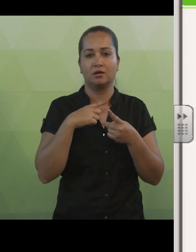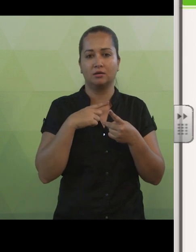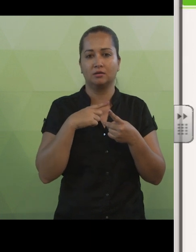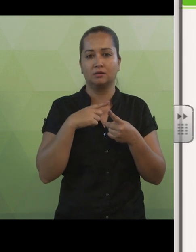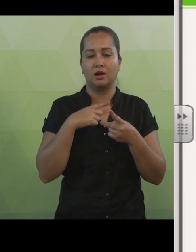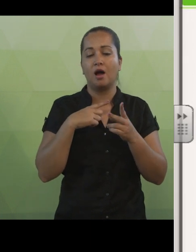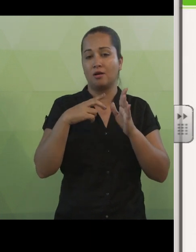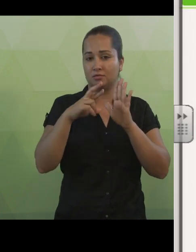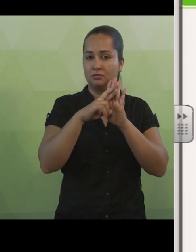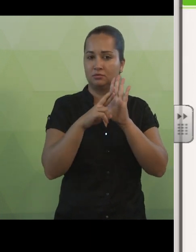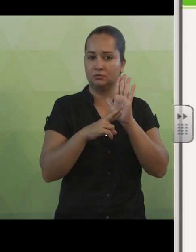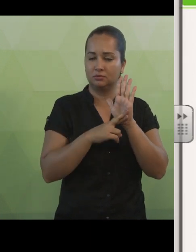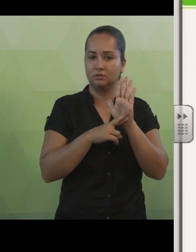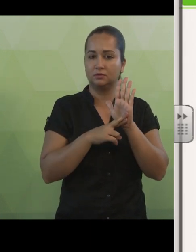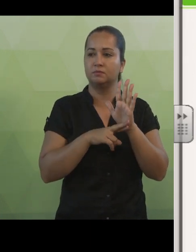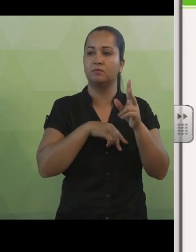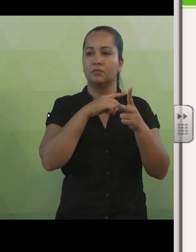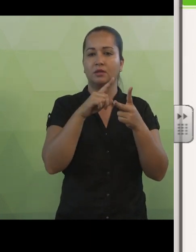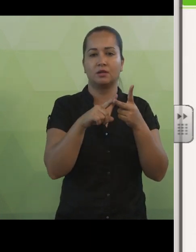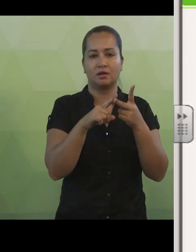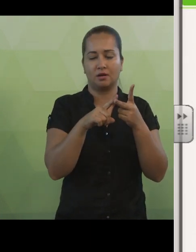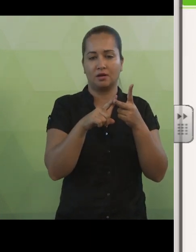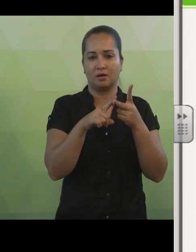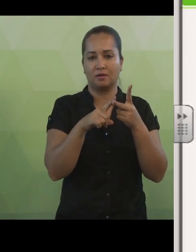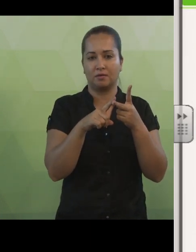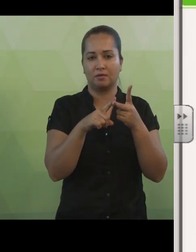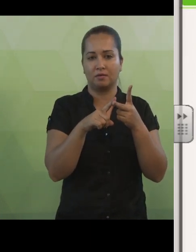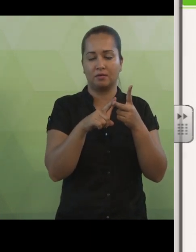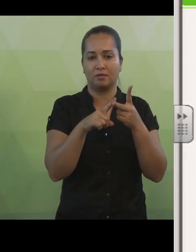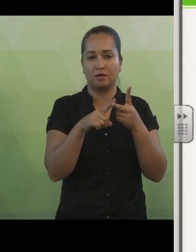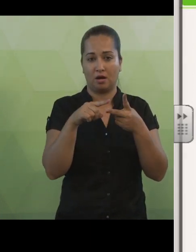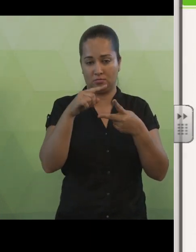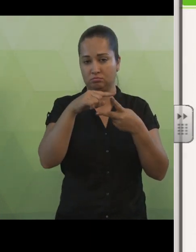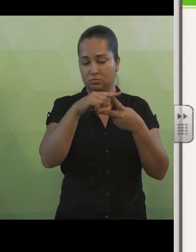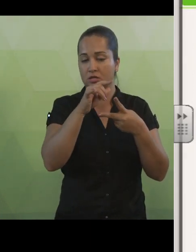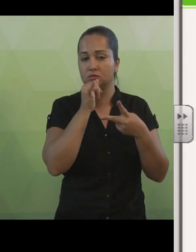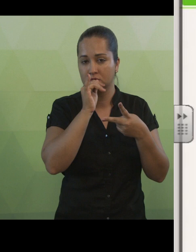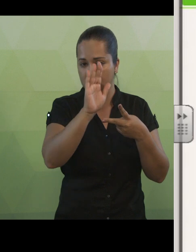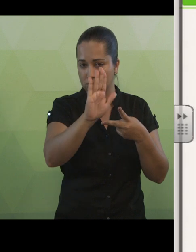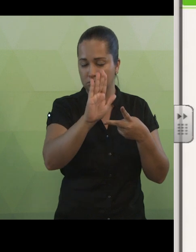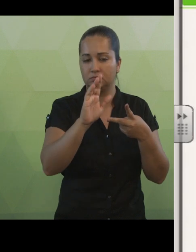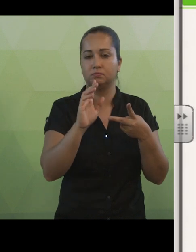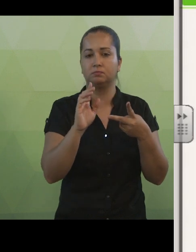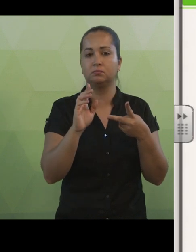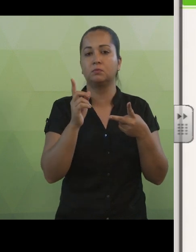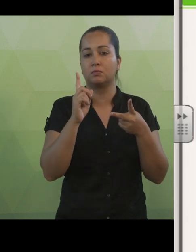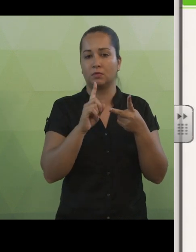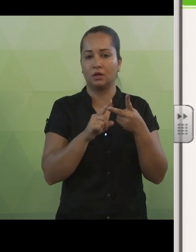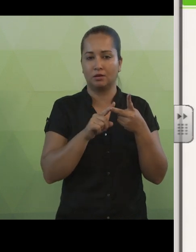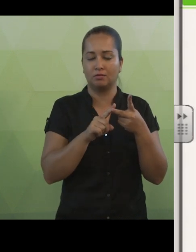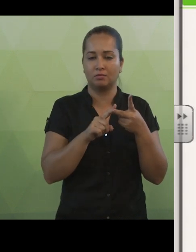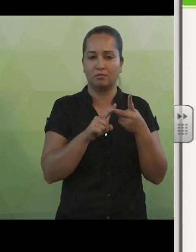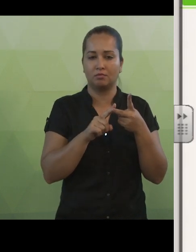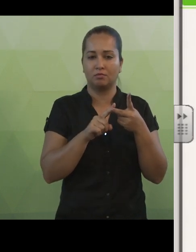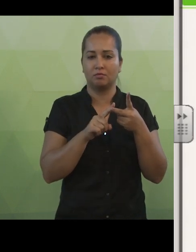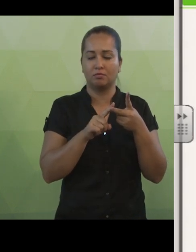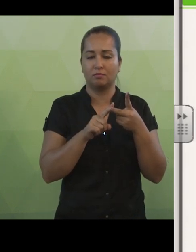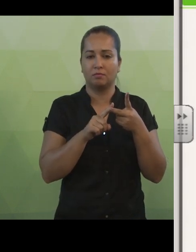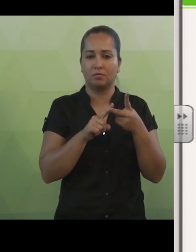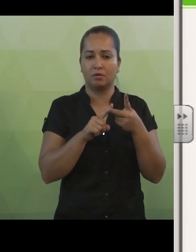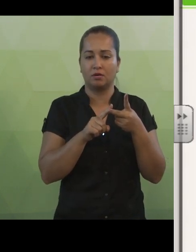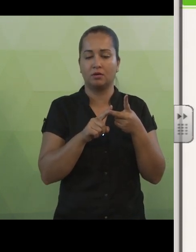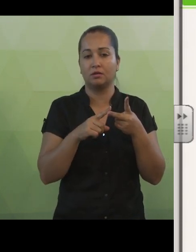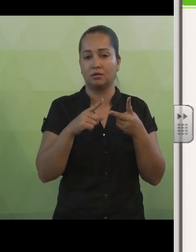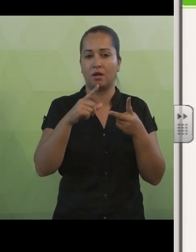chamadas constraints, e as regras, rules. Nós vamos dar exemplo disso aí, tá bom? Um outro exemplo